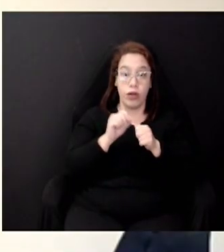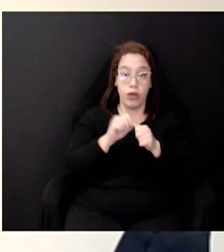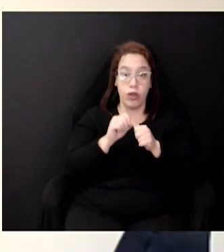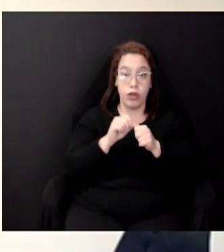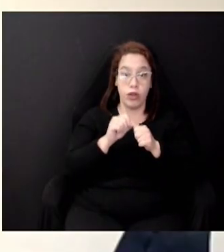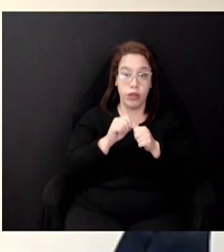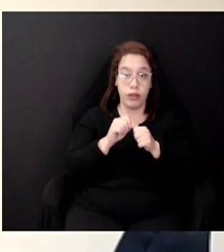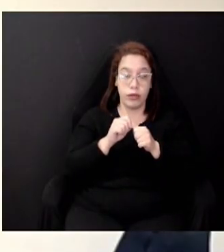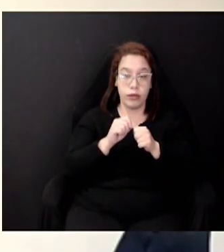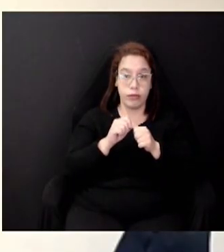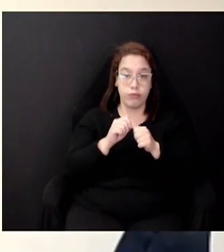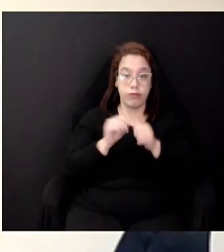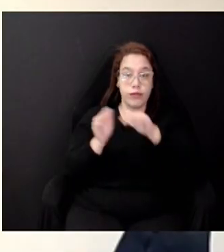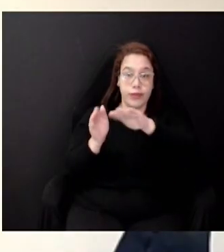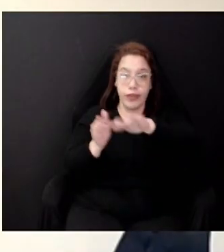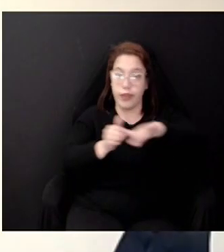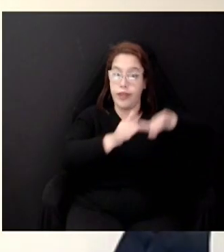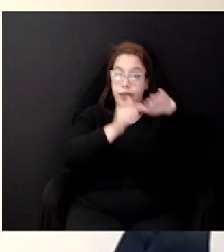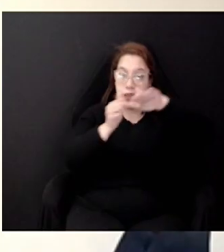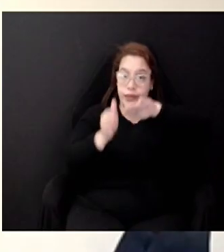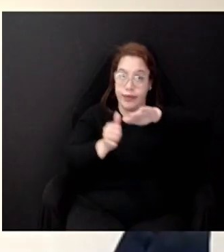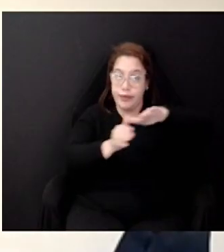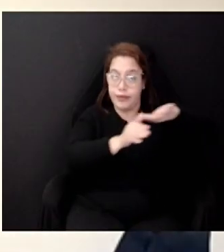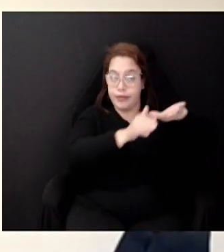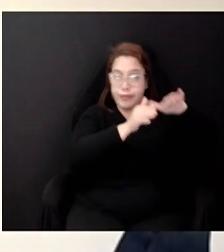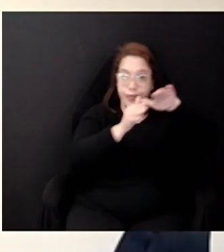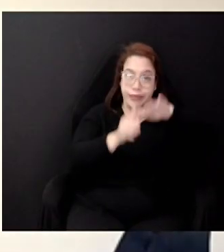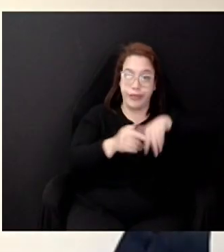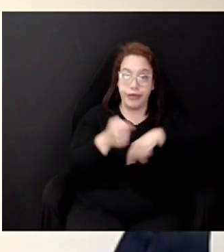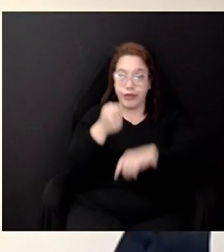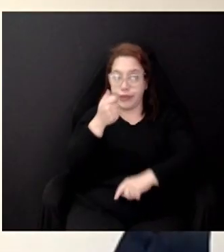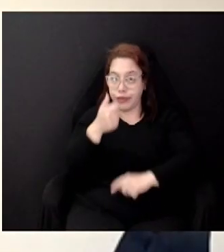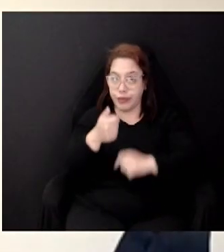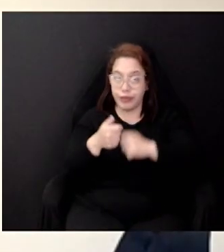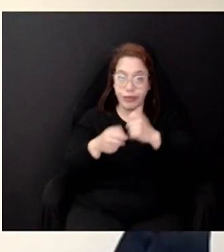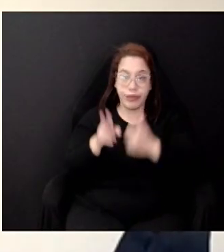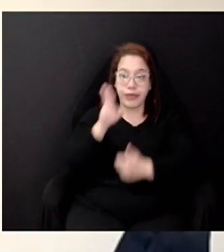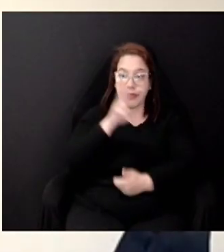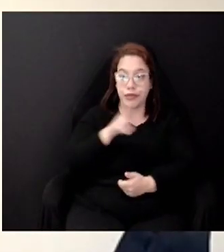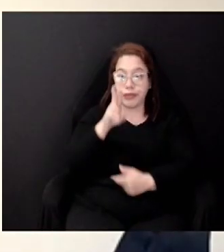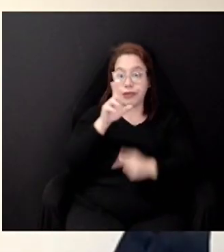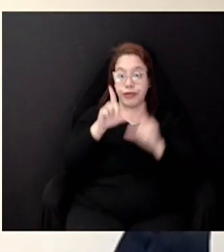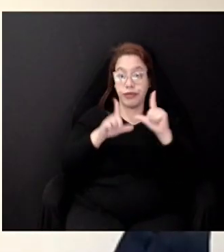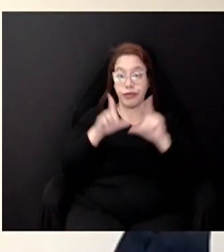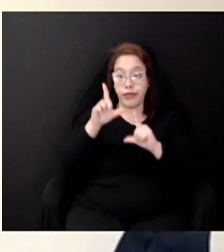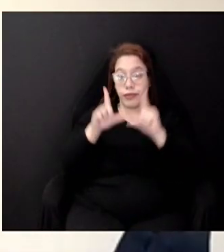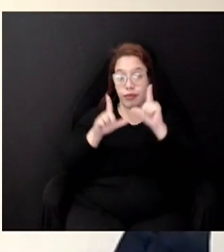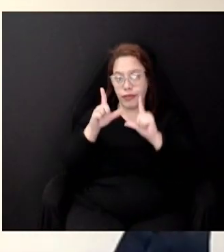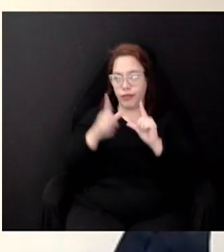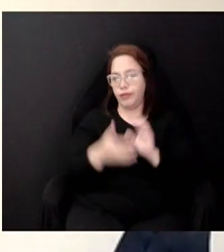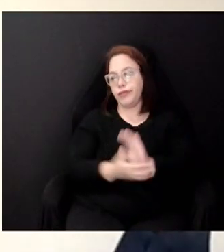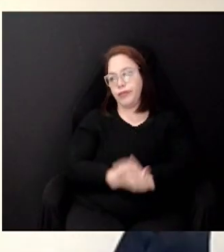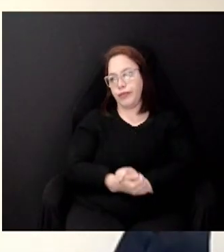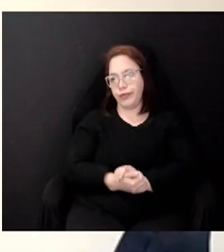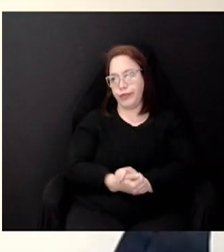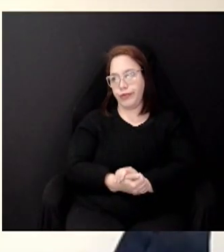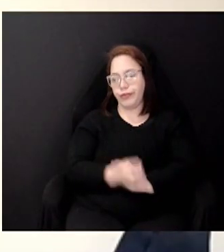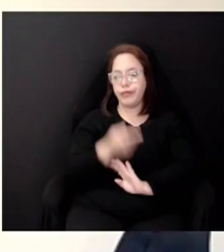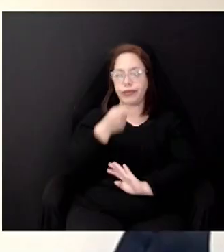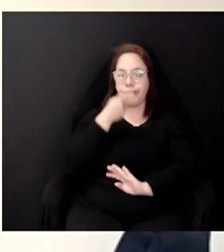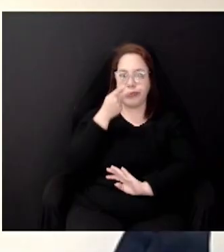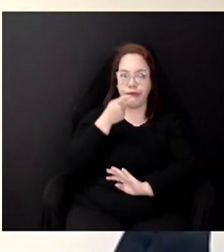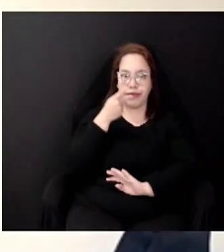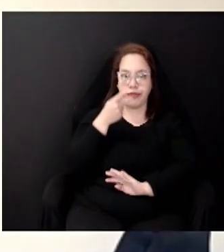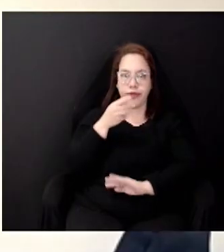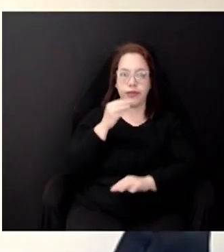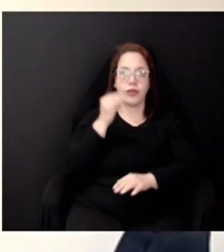vai tirando aos poucos o uso das telas. Então, como eu comentei, tenta ficar uma